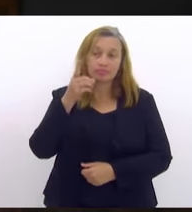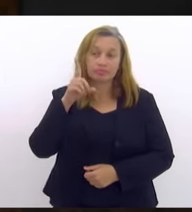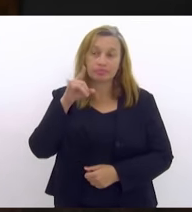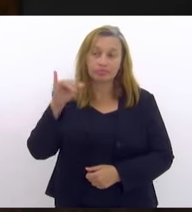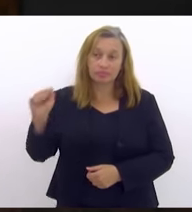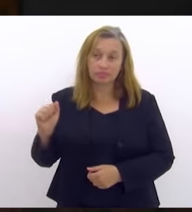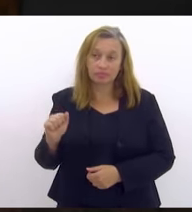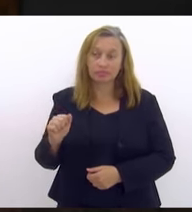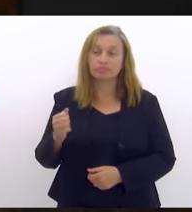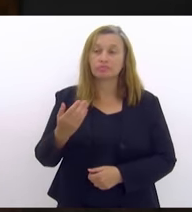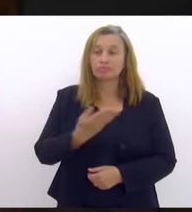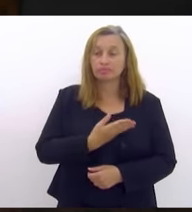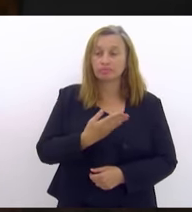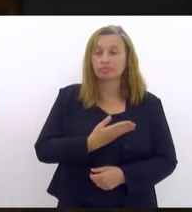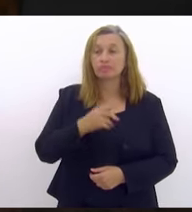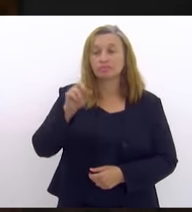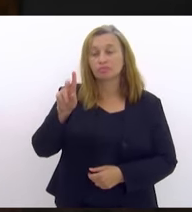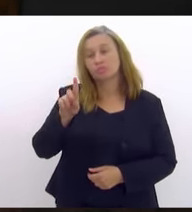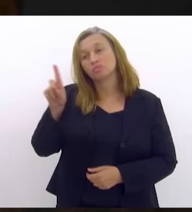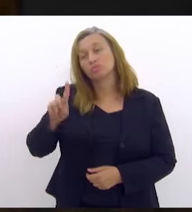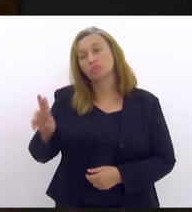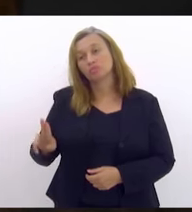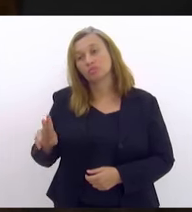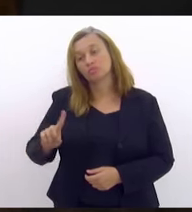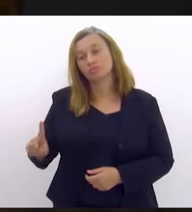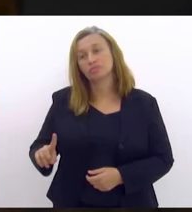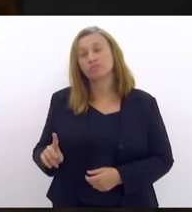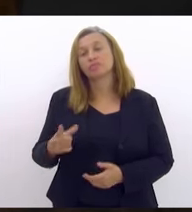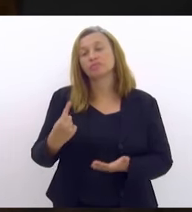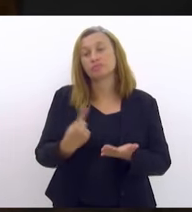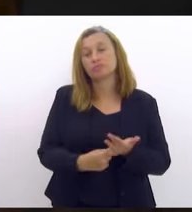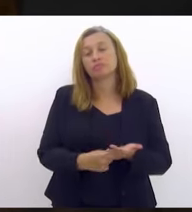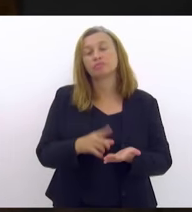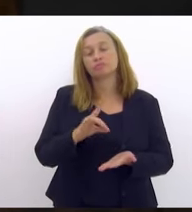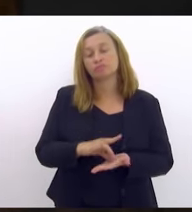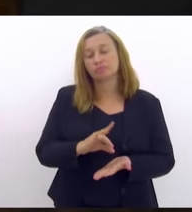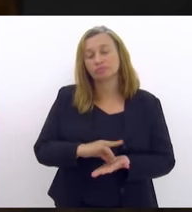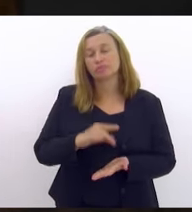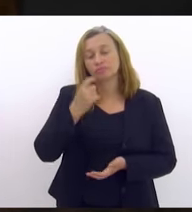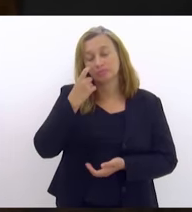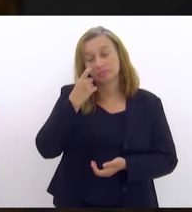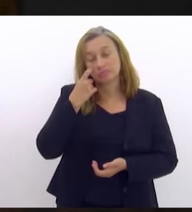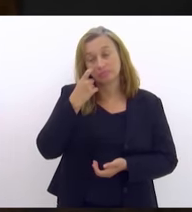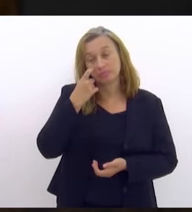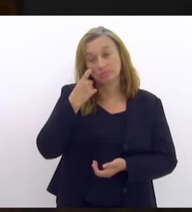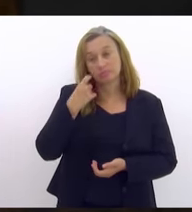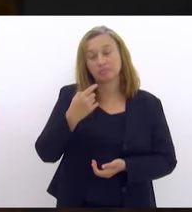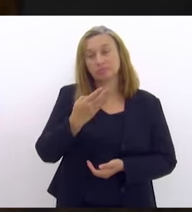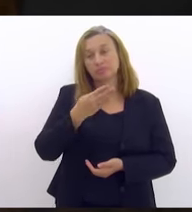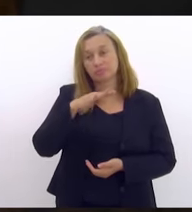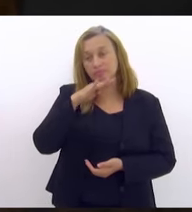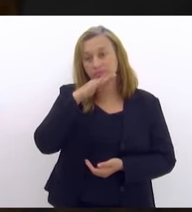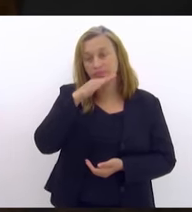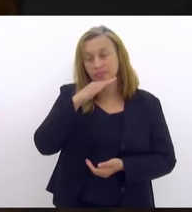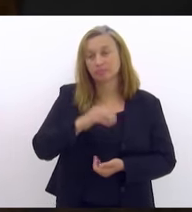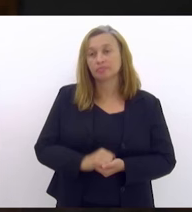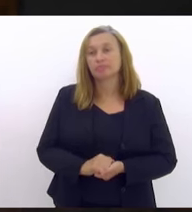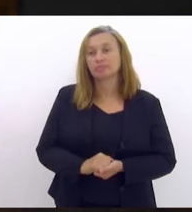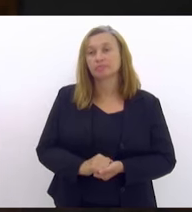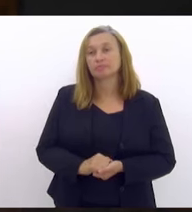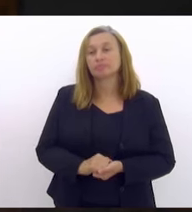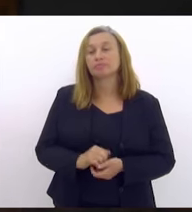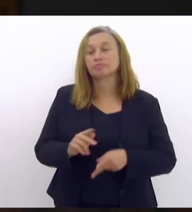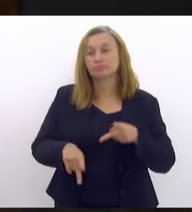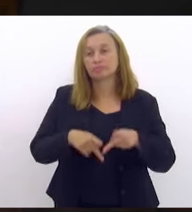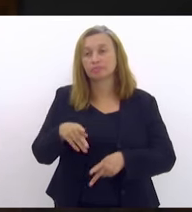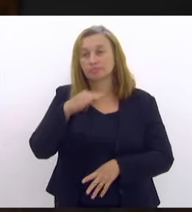Luiz Cláudio, é que nós tenhamos compromisso de verdade com Mangaratiba, com a população